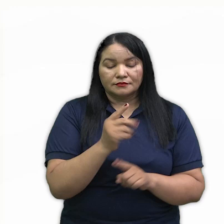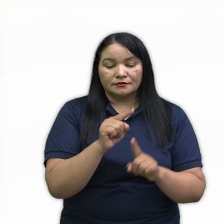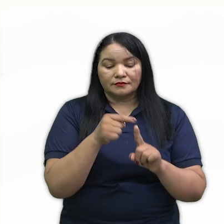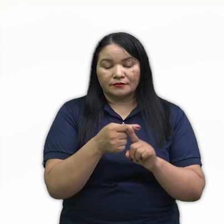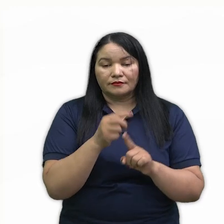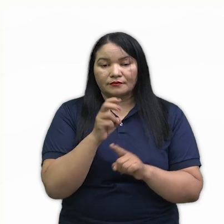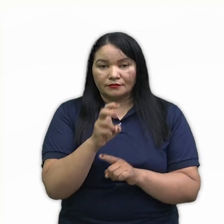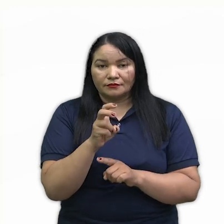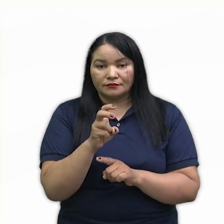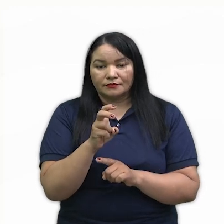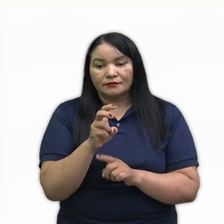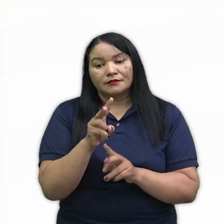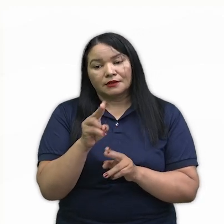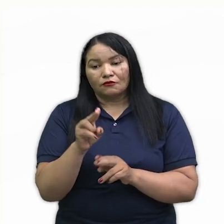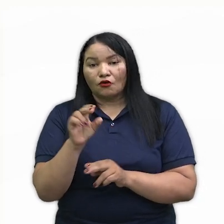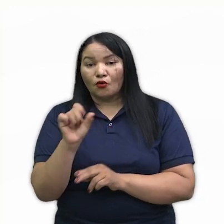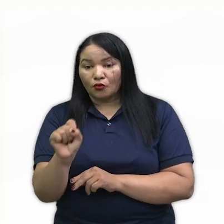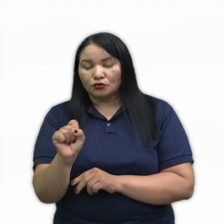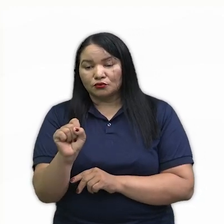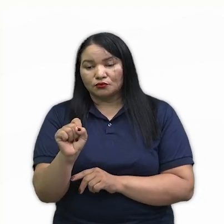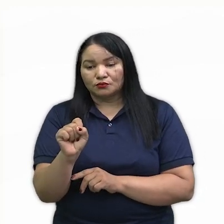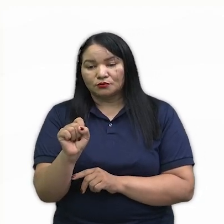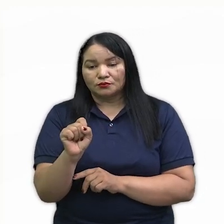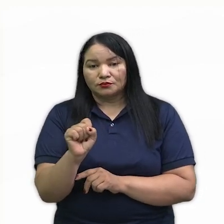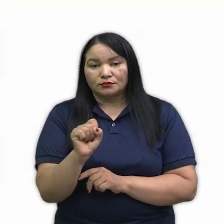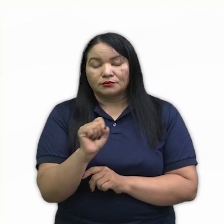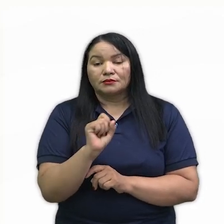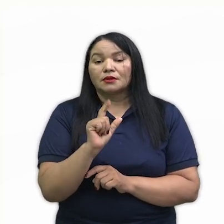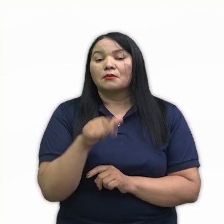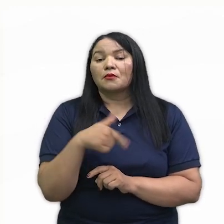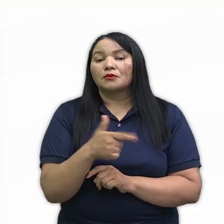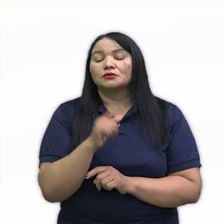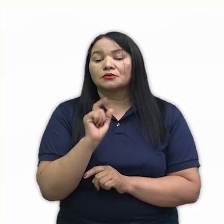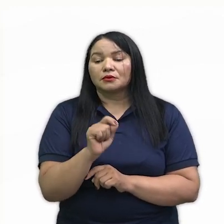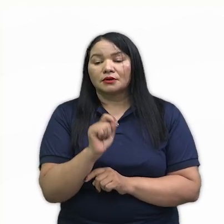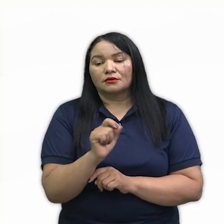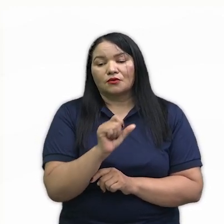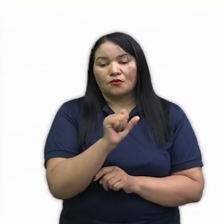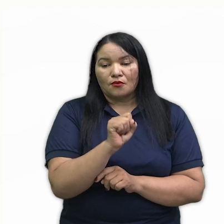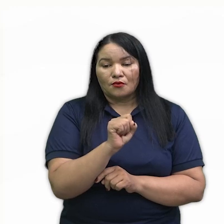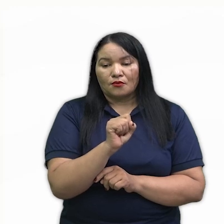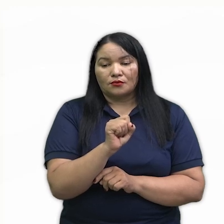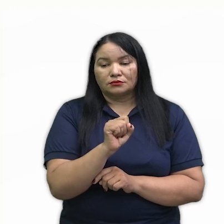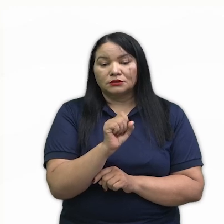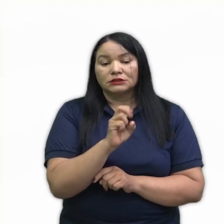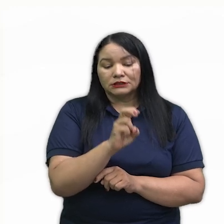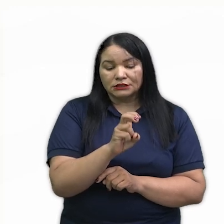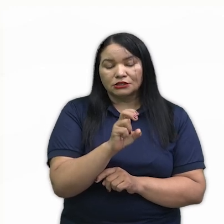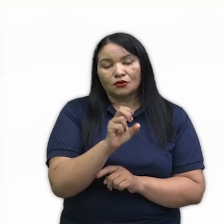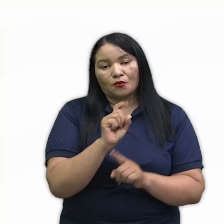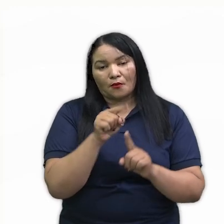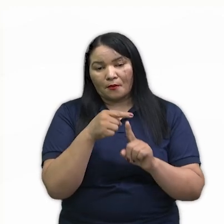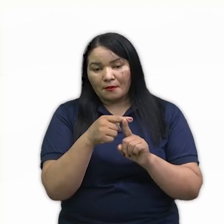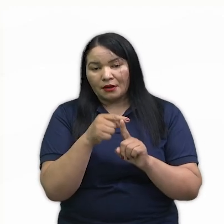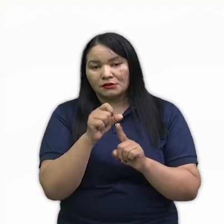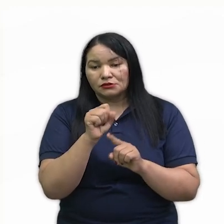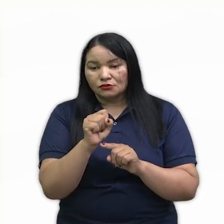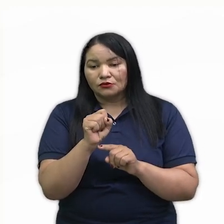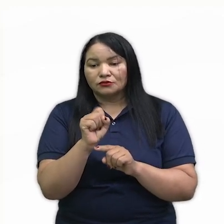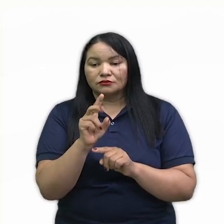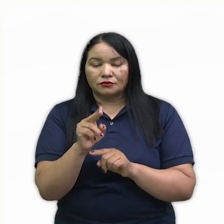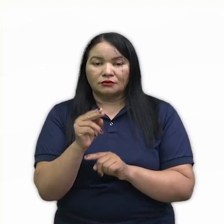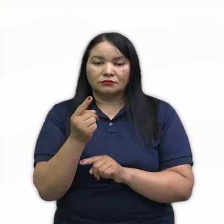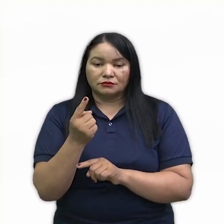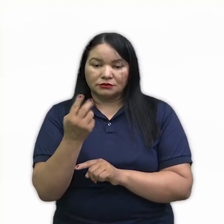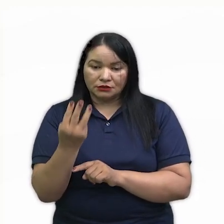3 mais 5, 8. Depois, 8 mais 5, ou 5 mais 8,